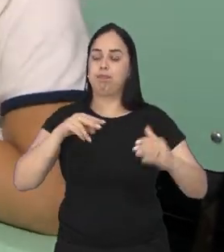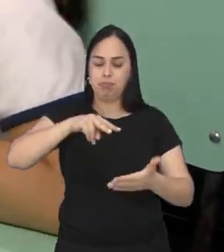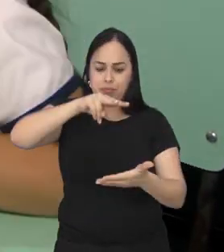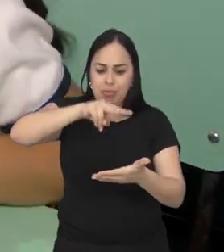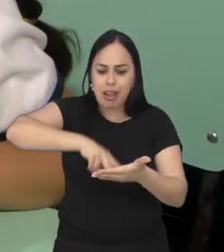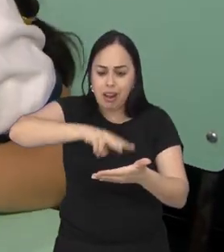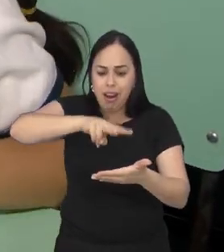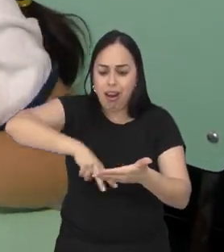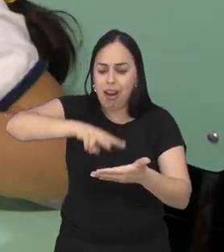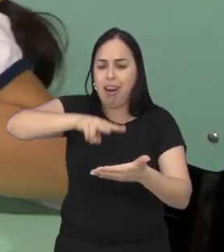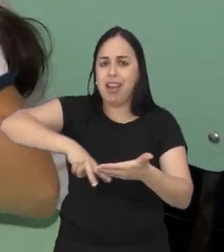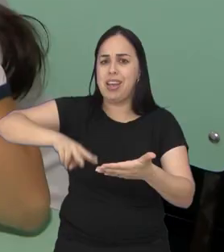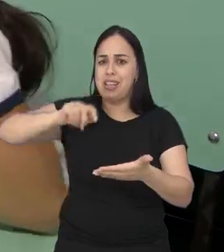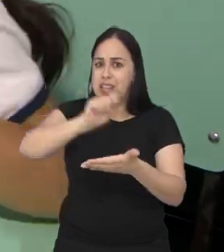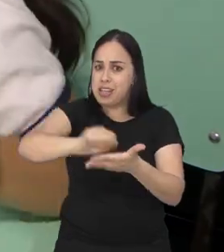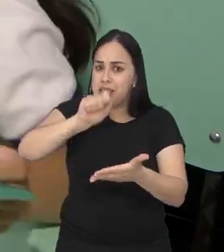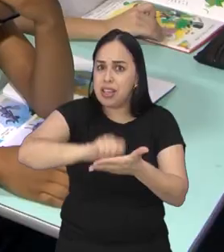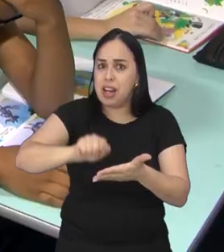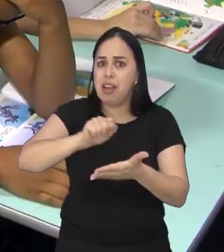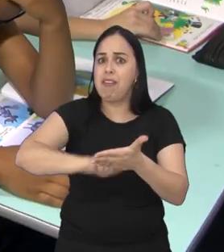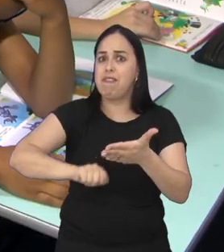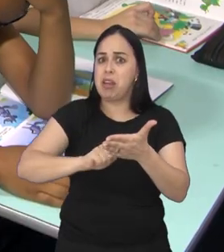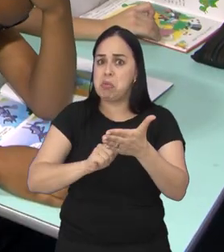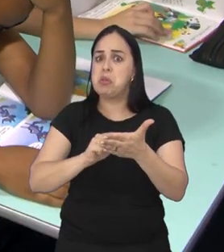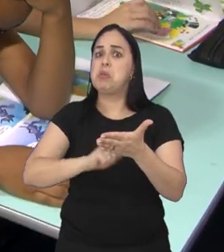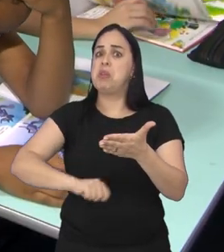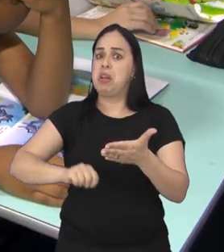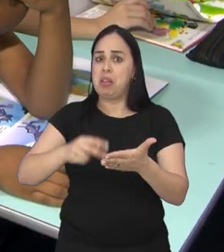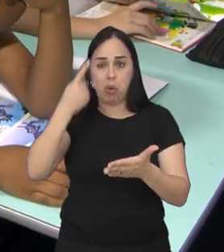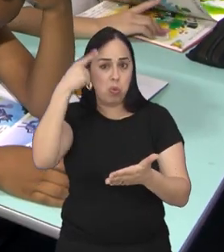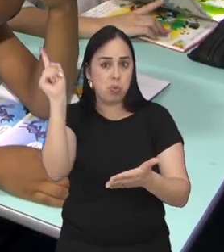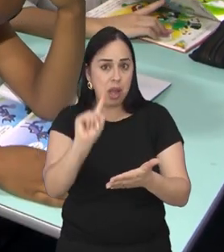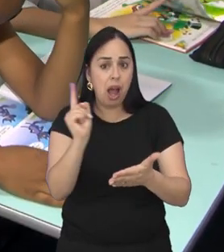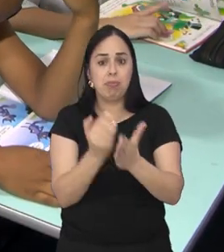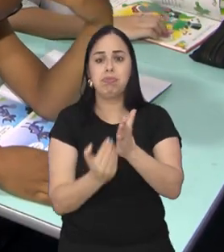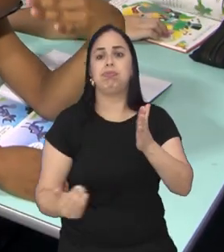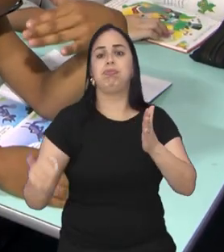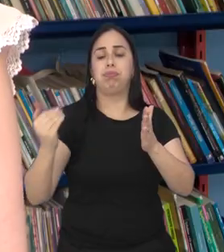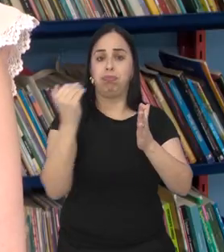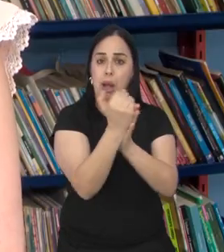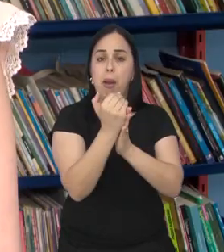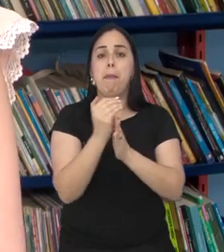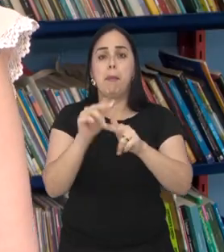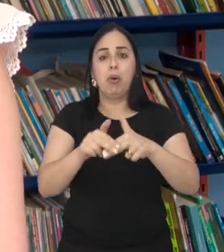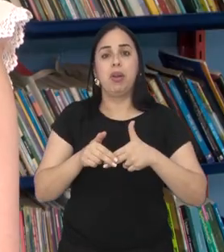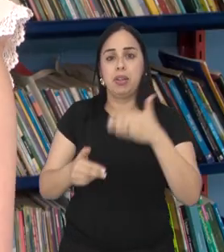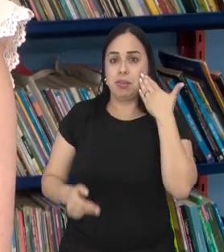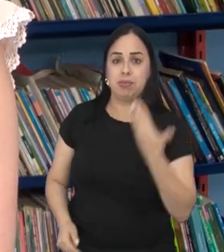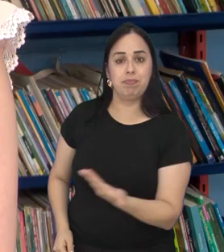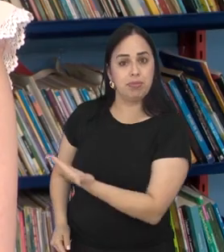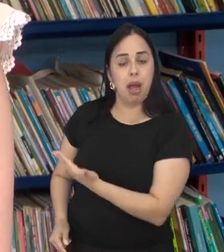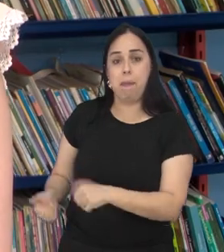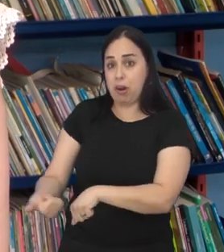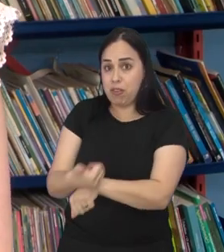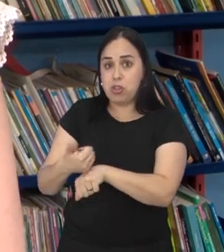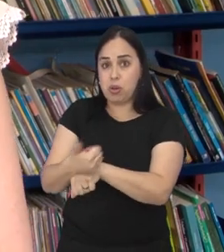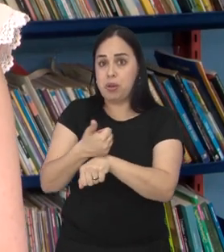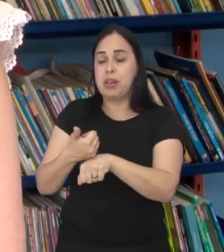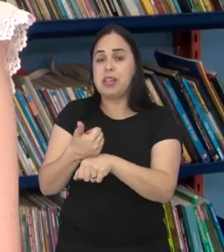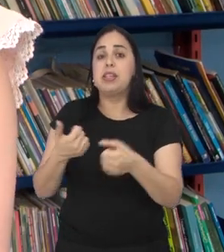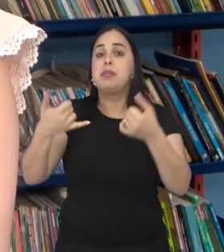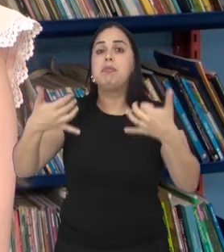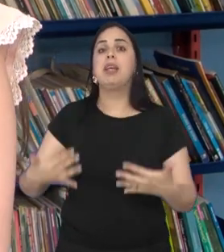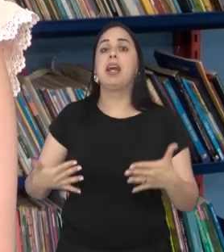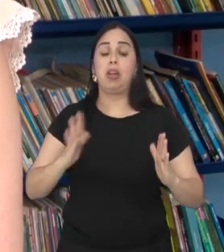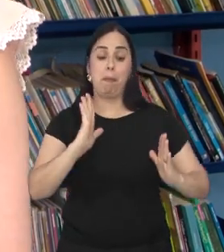analfabetismo quase dobrou no Brasil entre crianças de 7 A 9 anos de acordo com essa Educadora os números